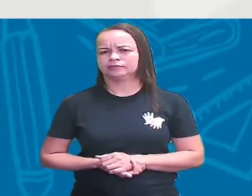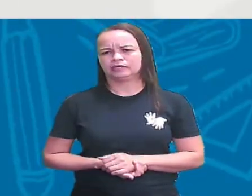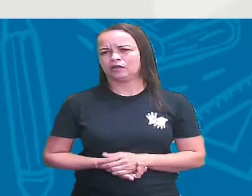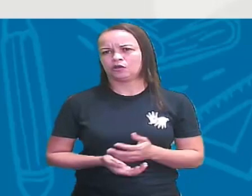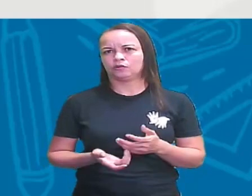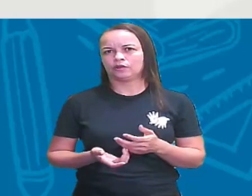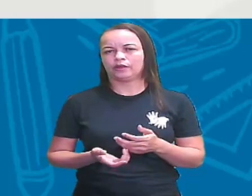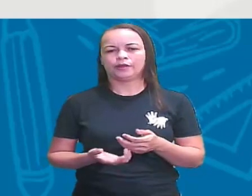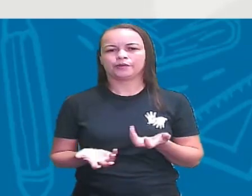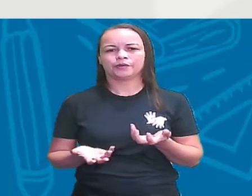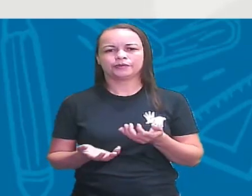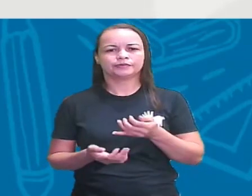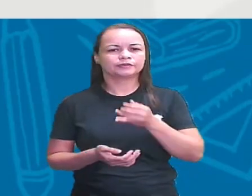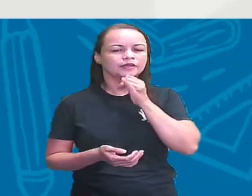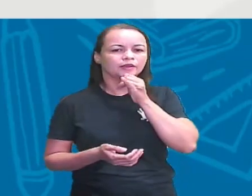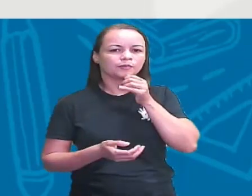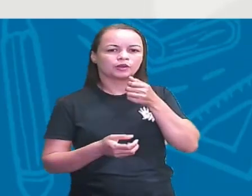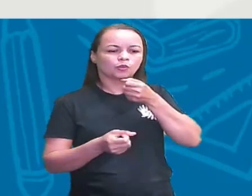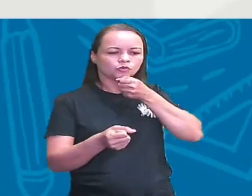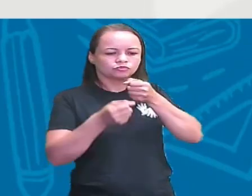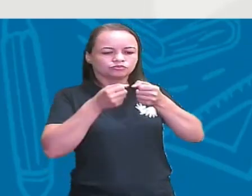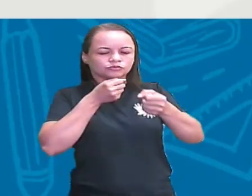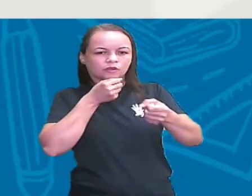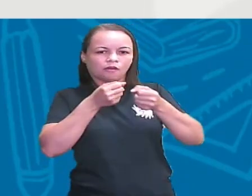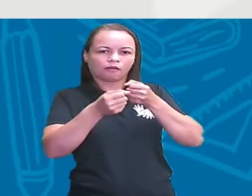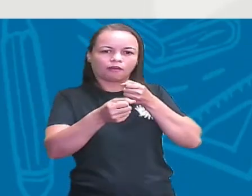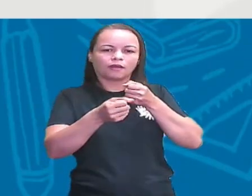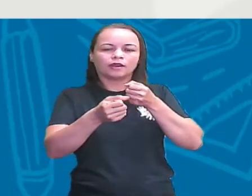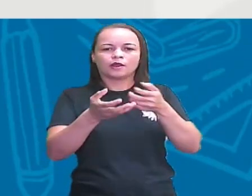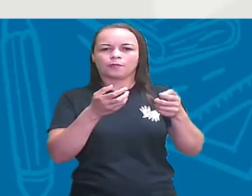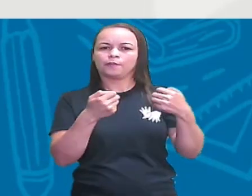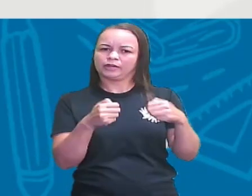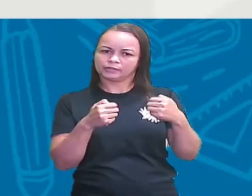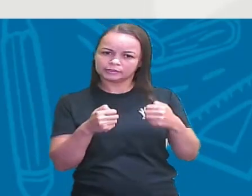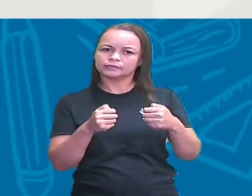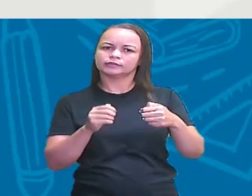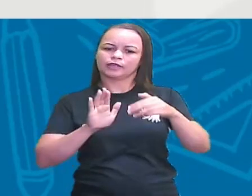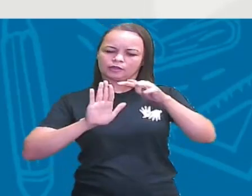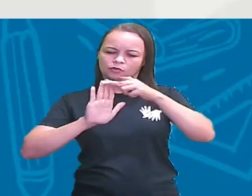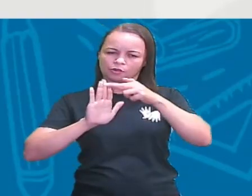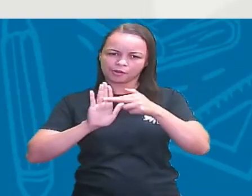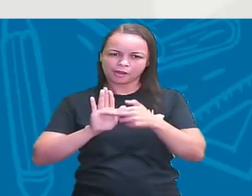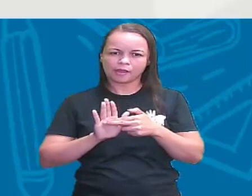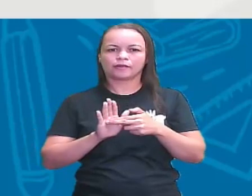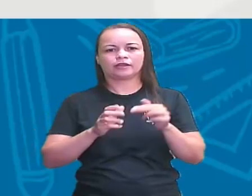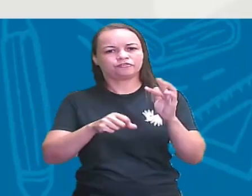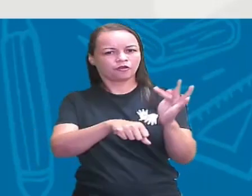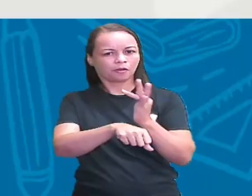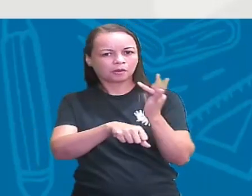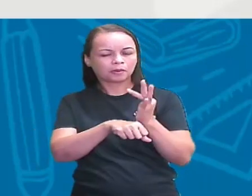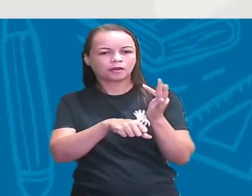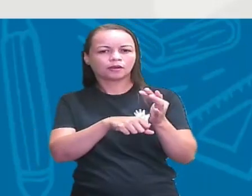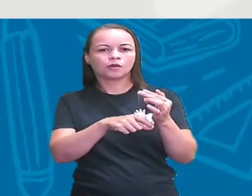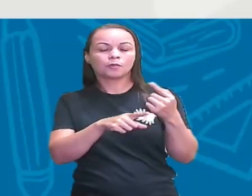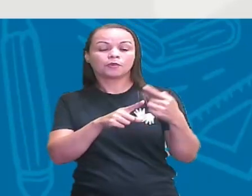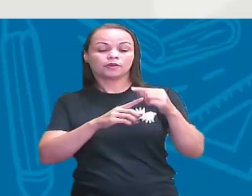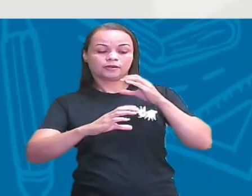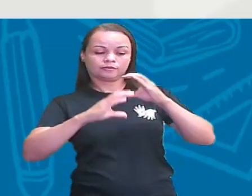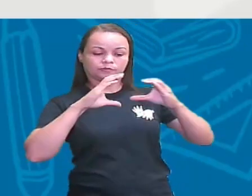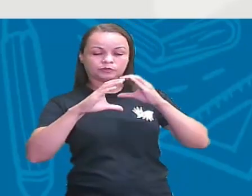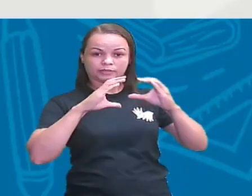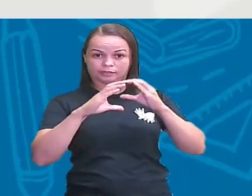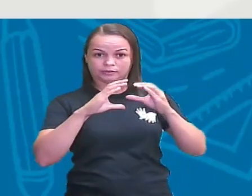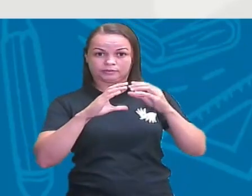o jornalista, né, ele precisa ter uma norma, seguir a norma padrão, porque essa fala, esse comunicar